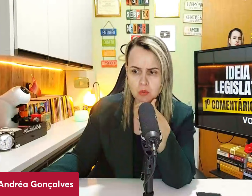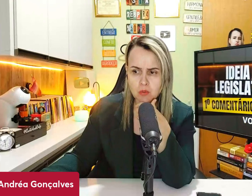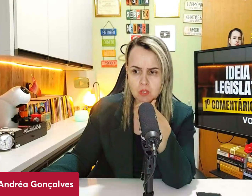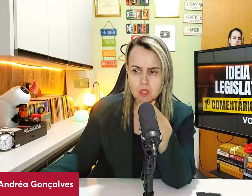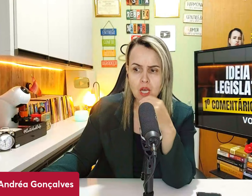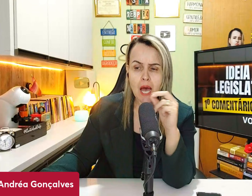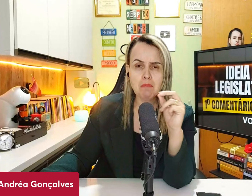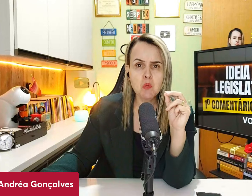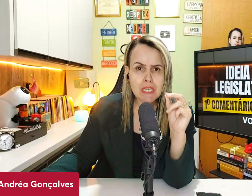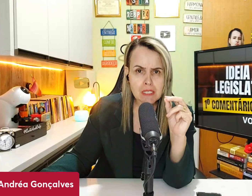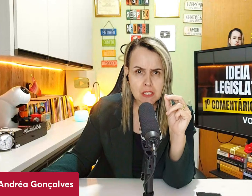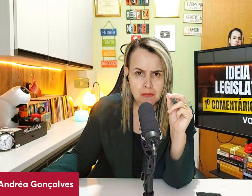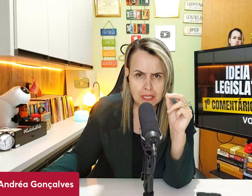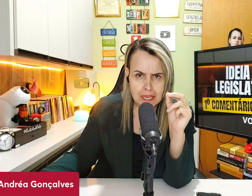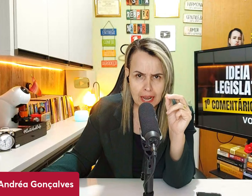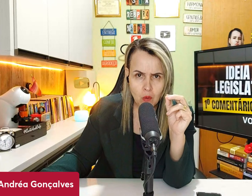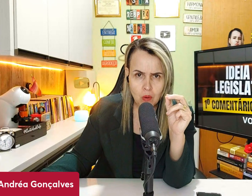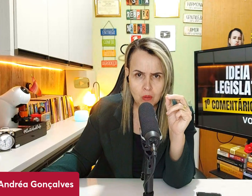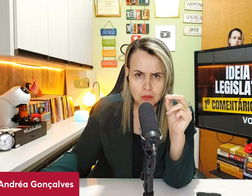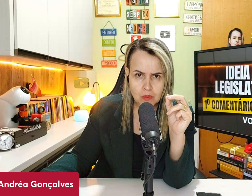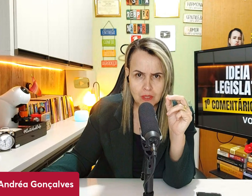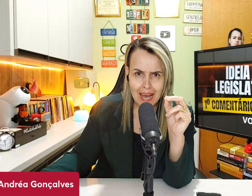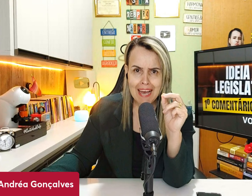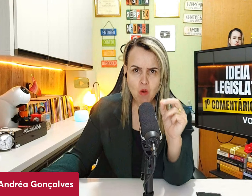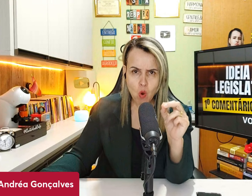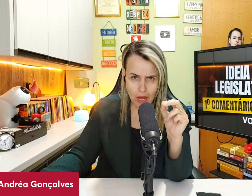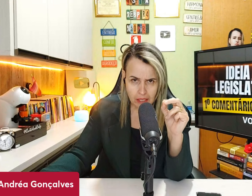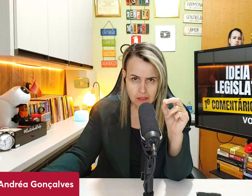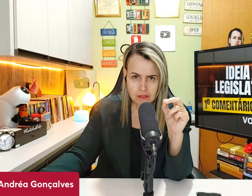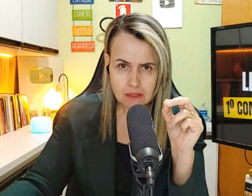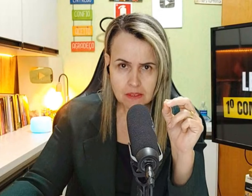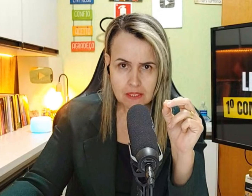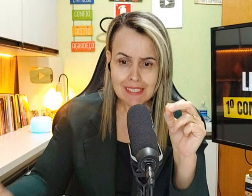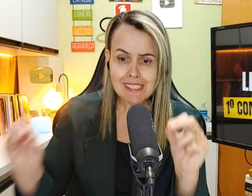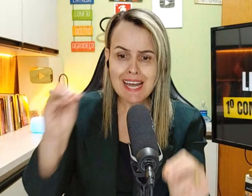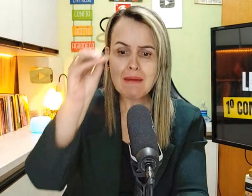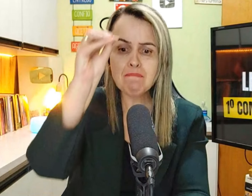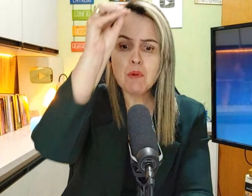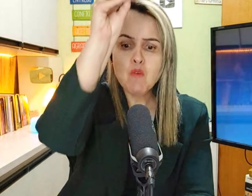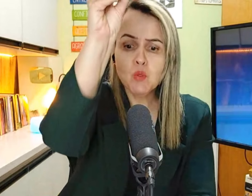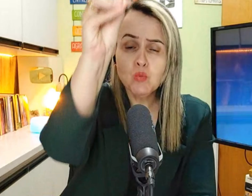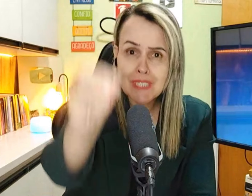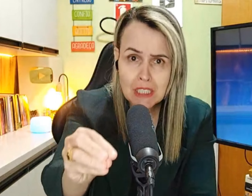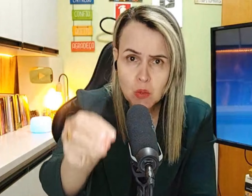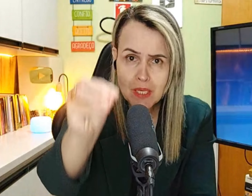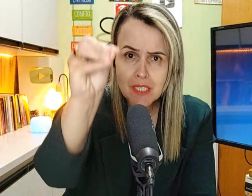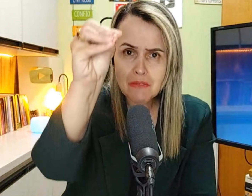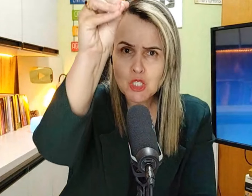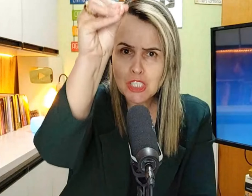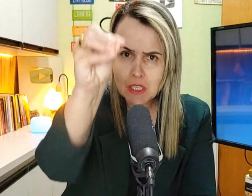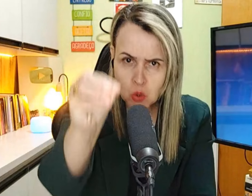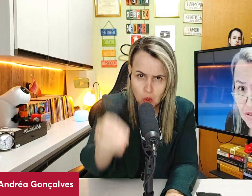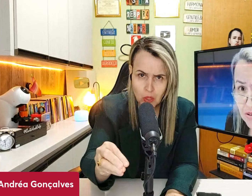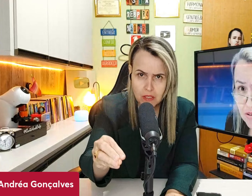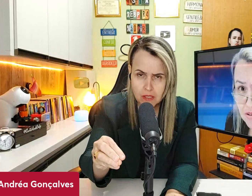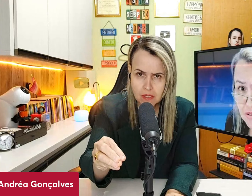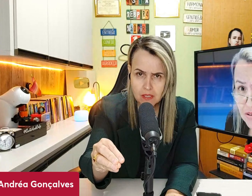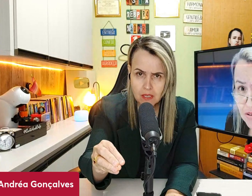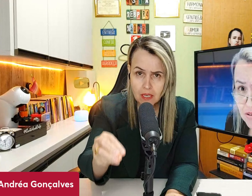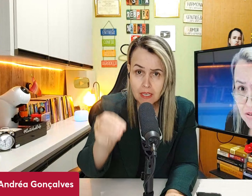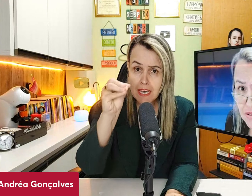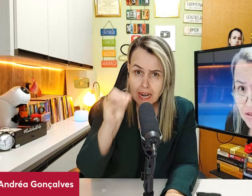janeiro a polícia federal agora está aprofundando as investigações